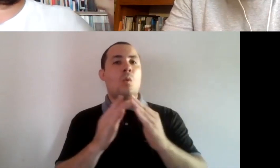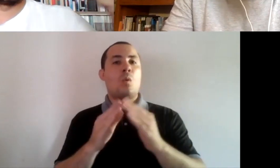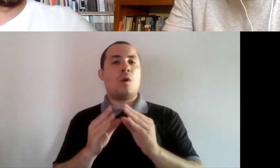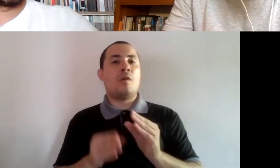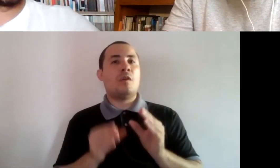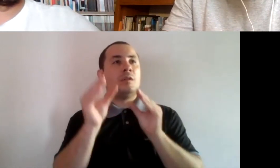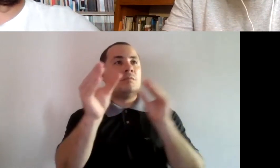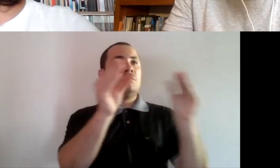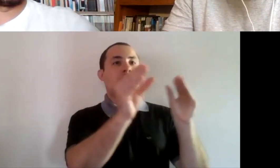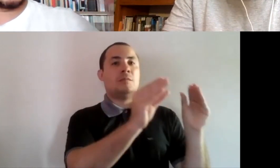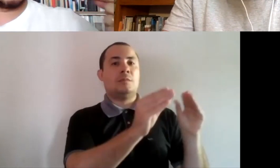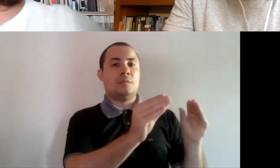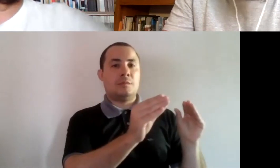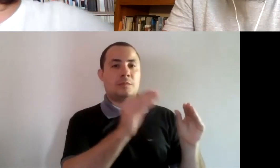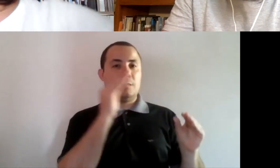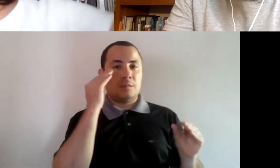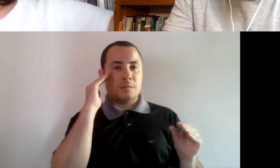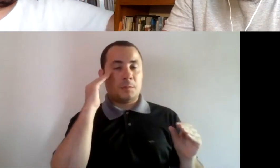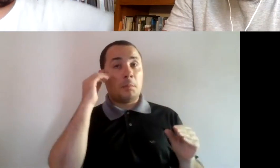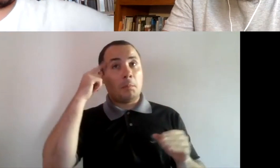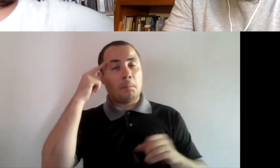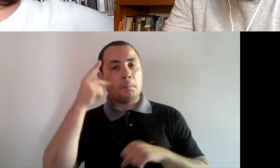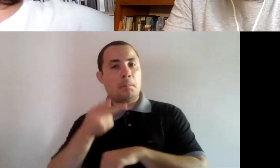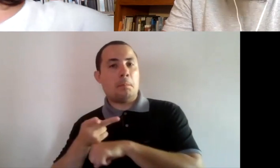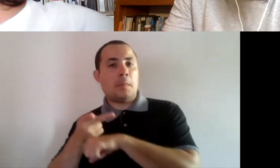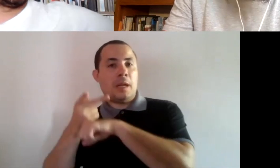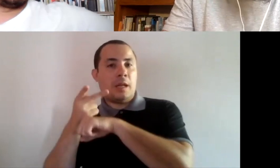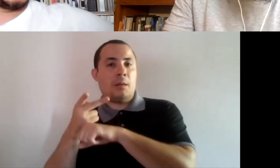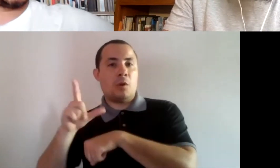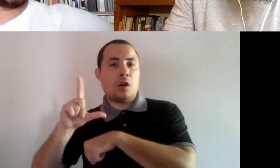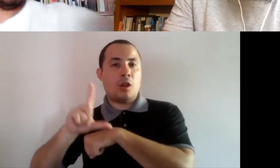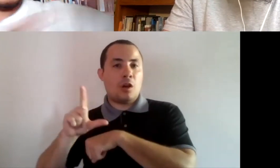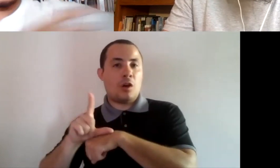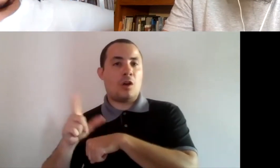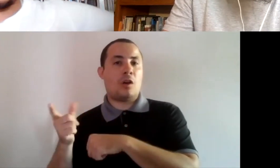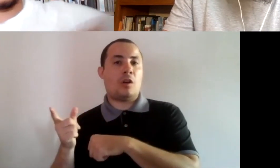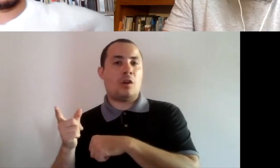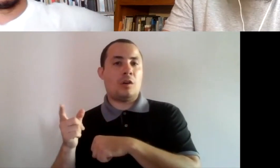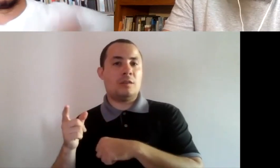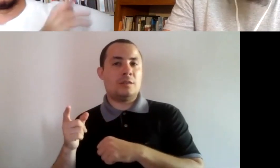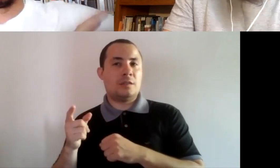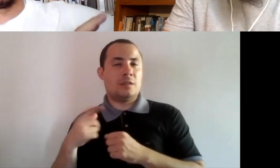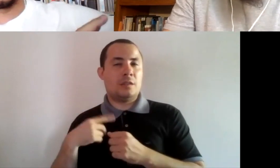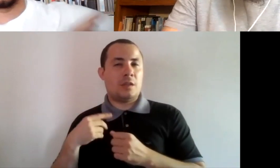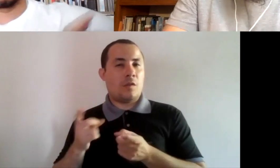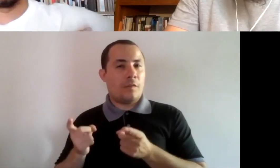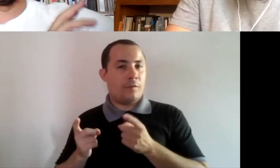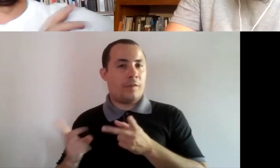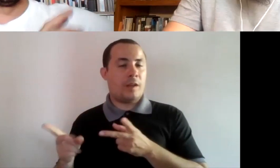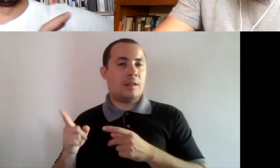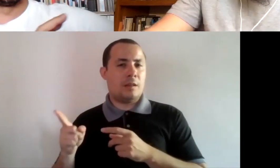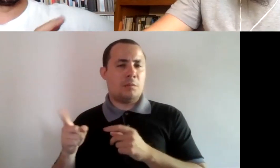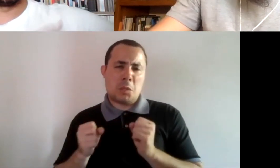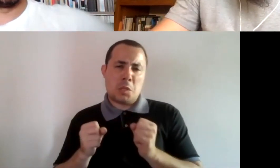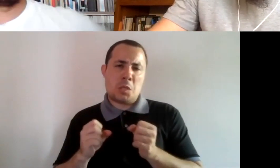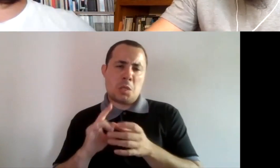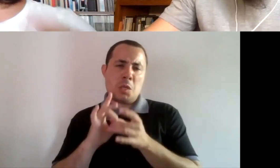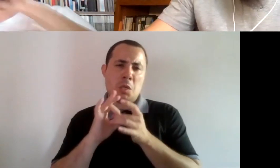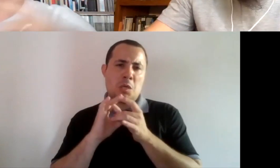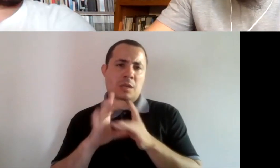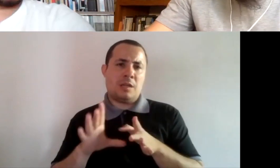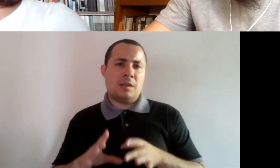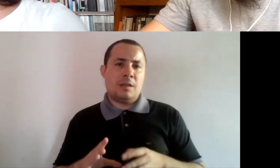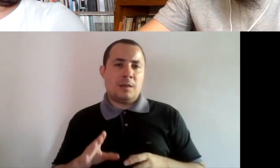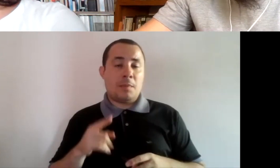tentar fazer o circuito do prêmio, da livraria, pode até fazer, não digo que um anule o outro, mas